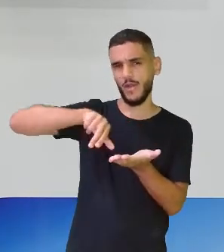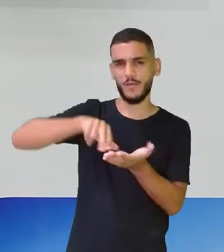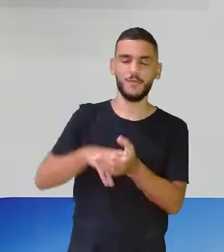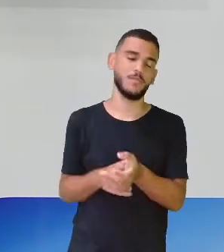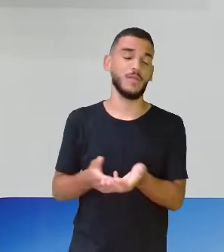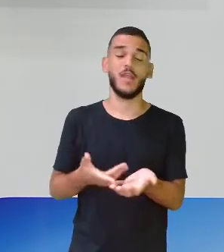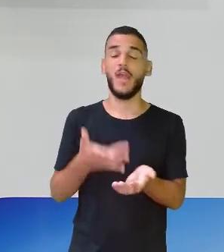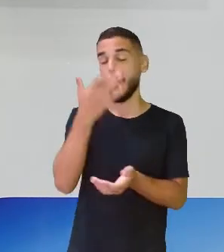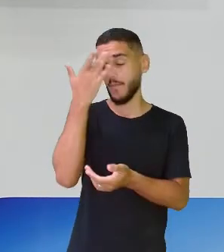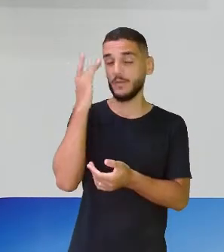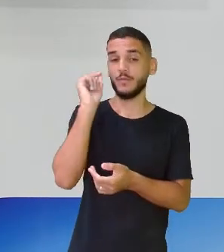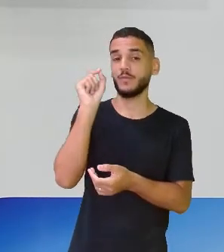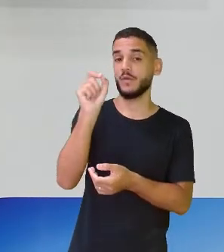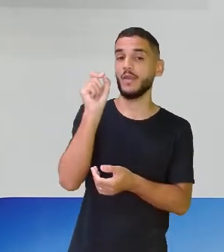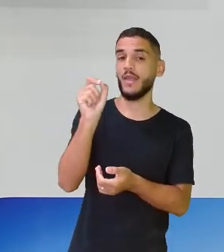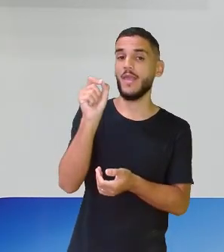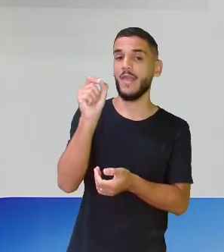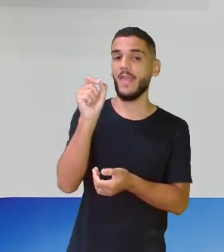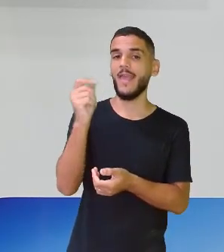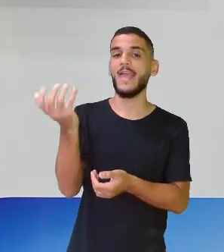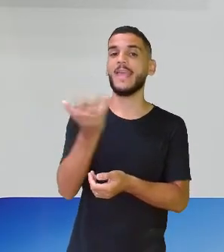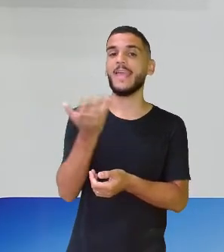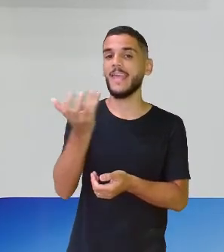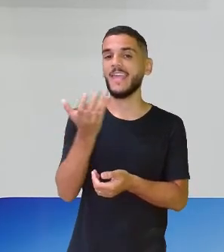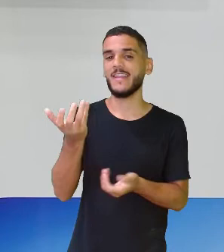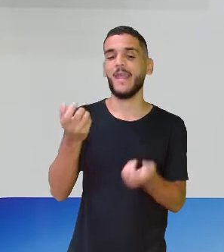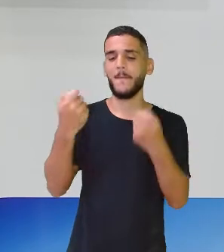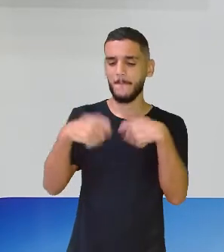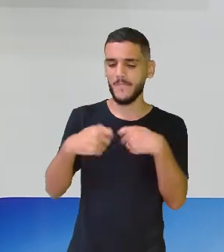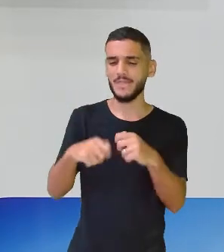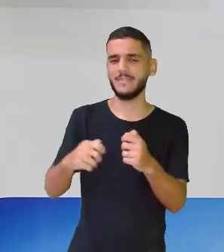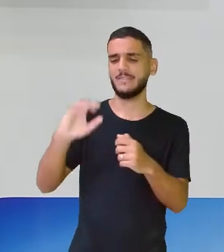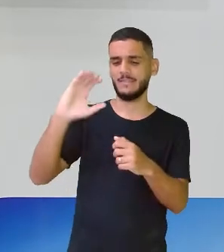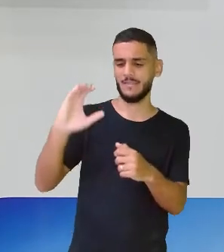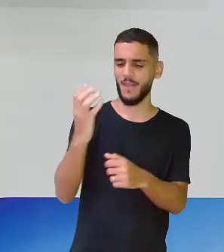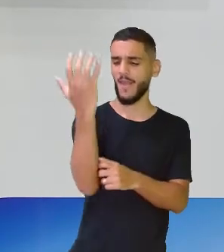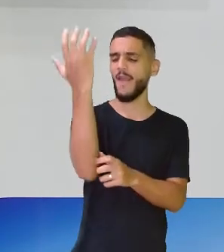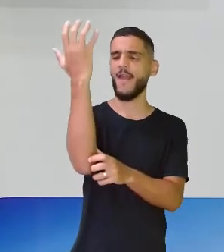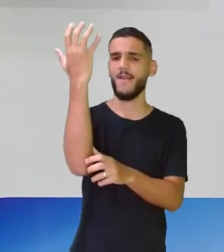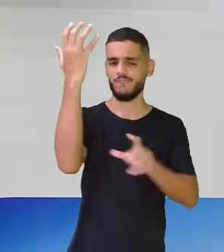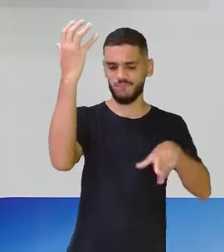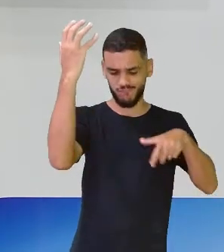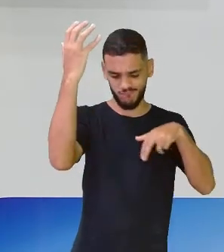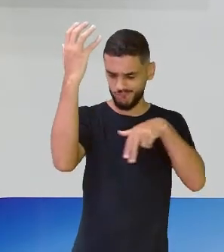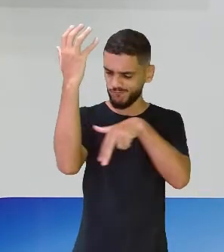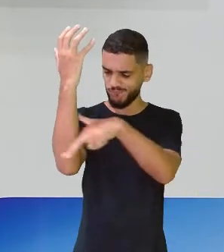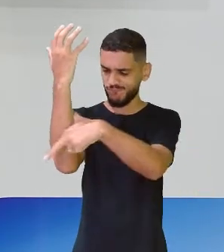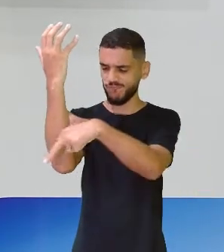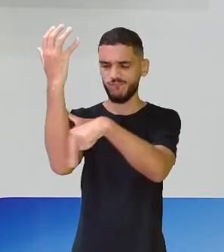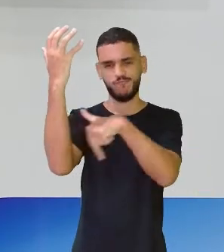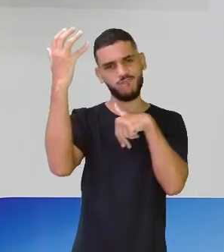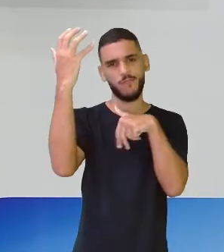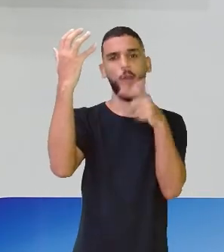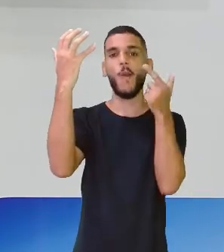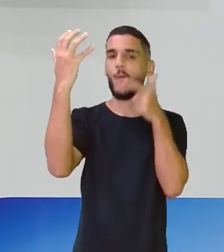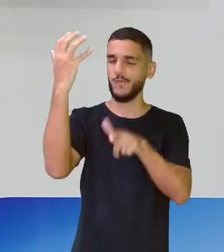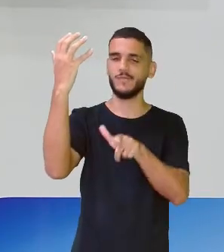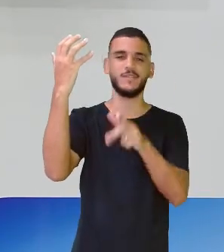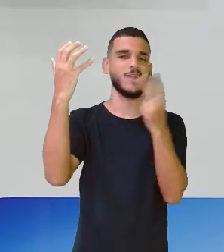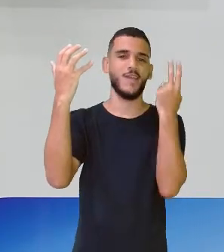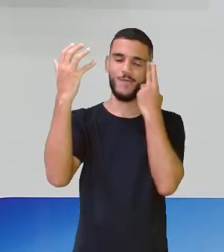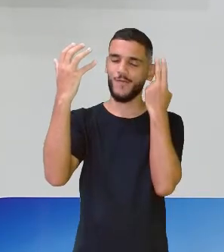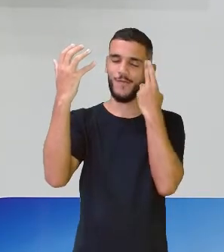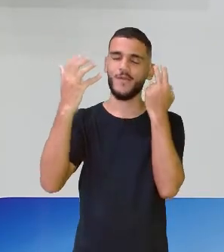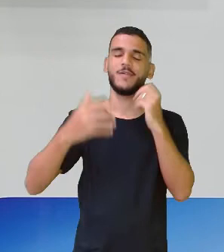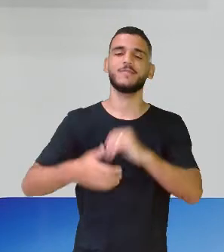um pedaço, ou queria perder, ou queria ganhar, entrava do lado da árvore, pegava o pedaço que queria e saía. E vocês já sabem, não